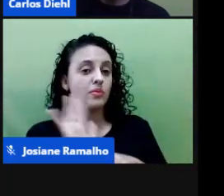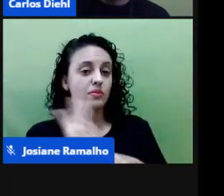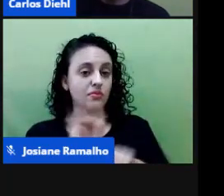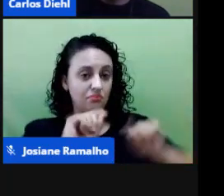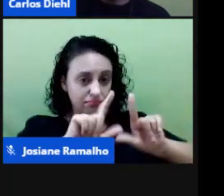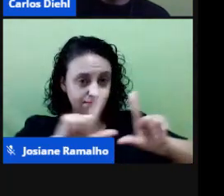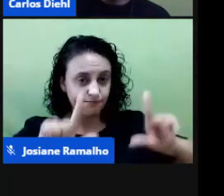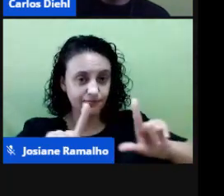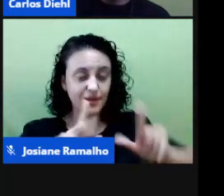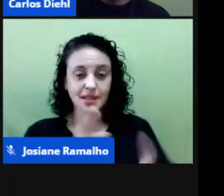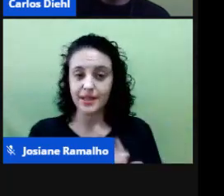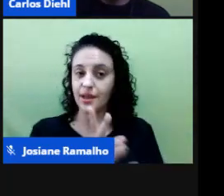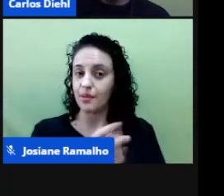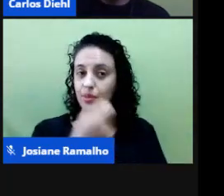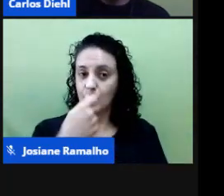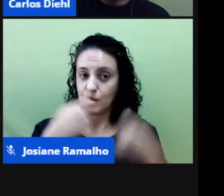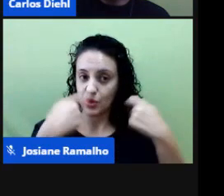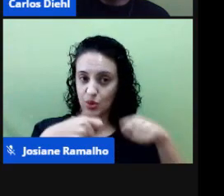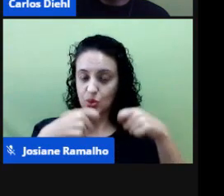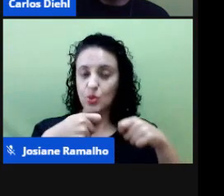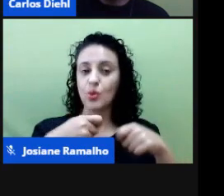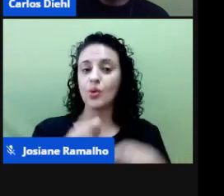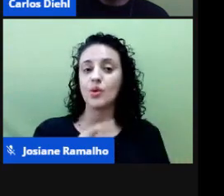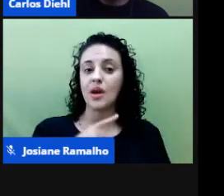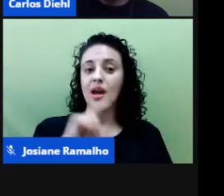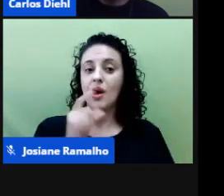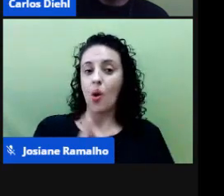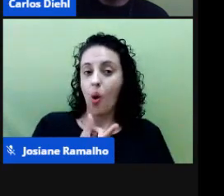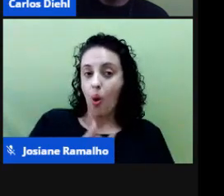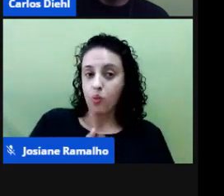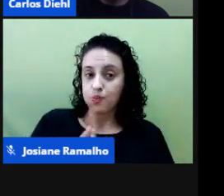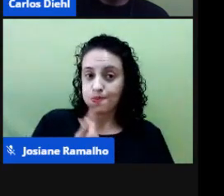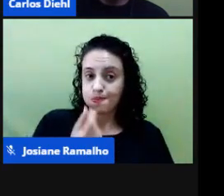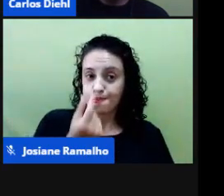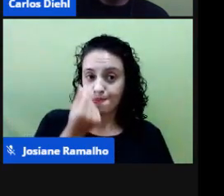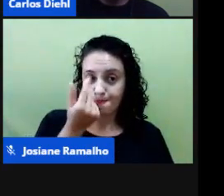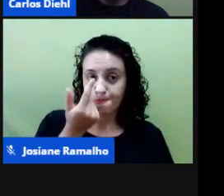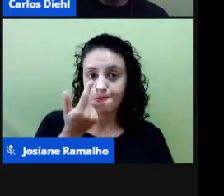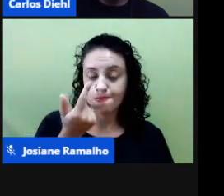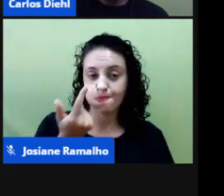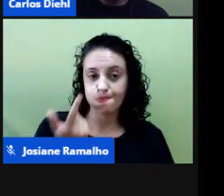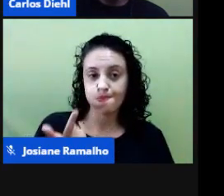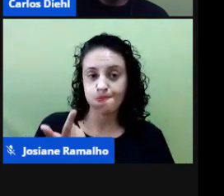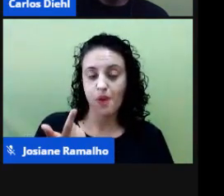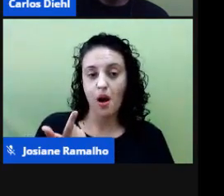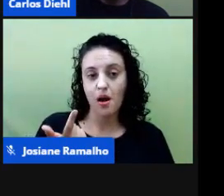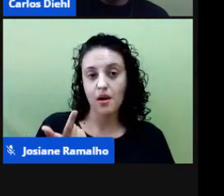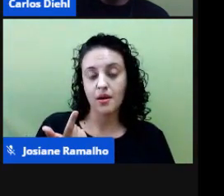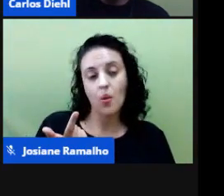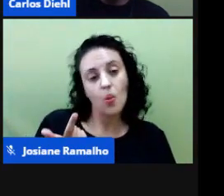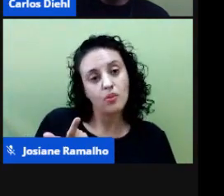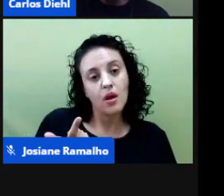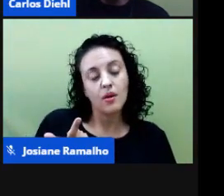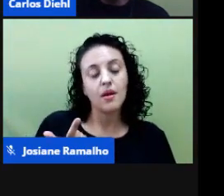Então, para a pessoa querer fazer cinema, ela tinha que ser um responsável, ou então alguém muito